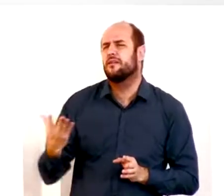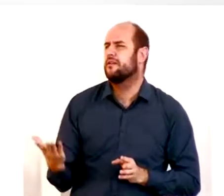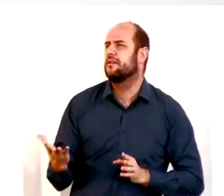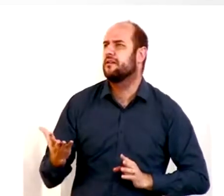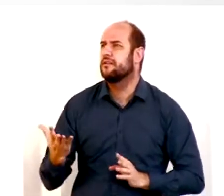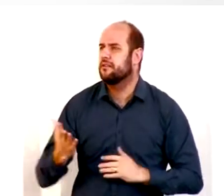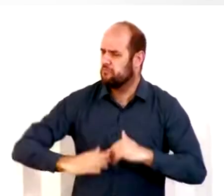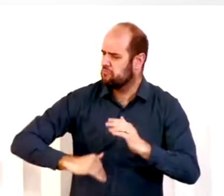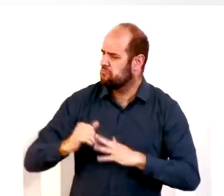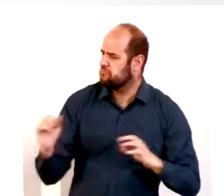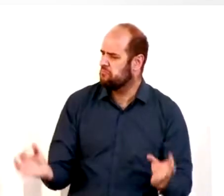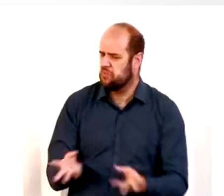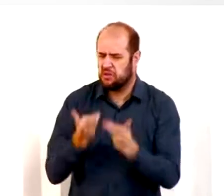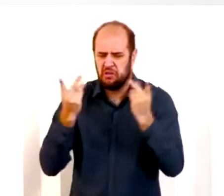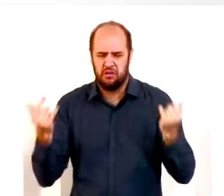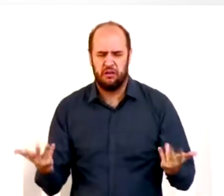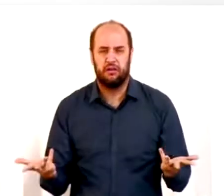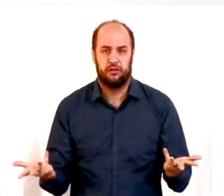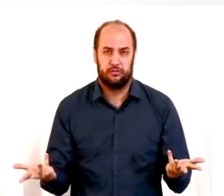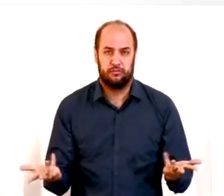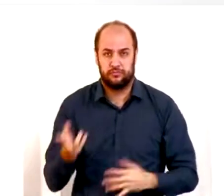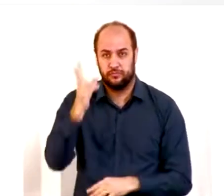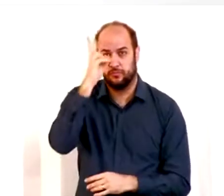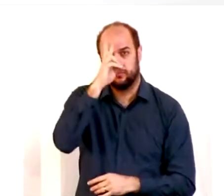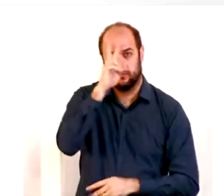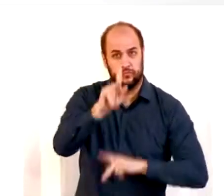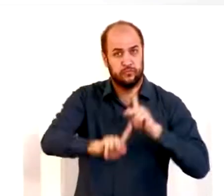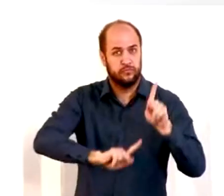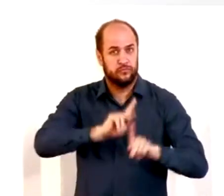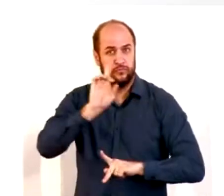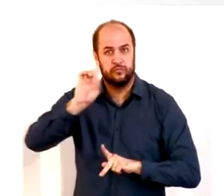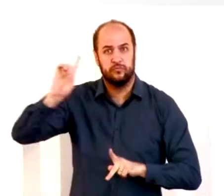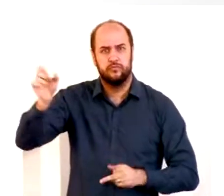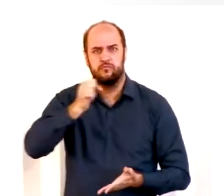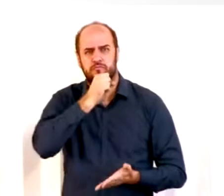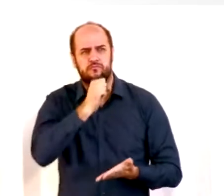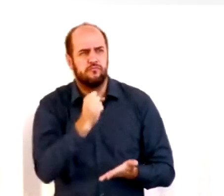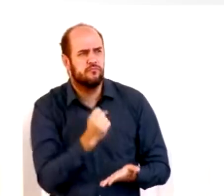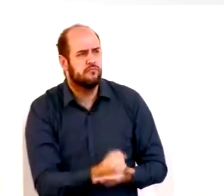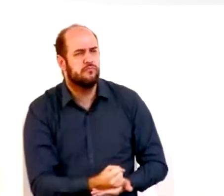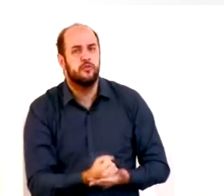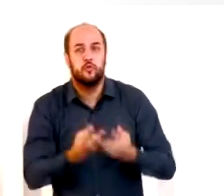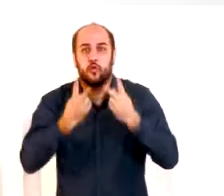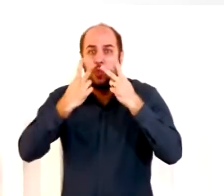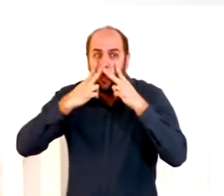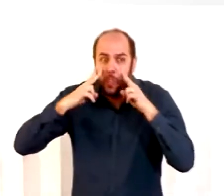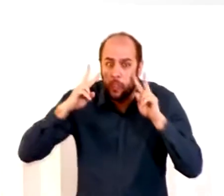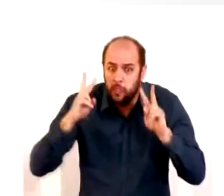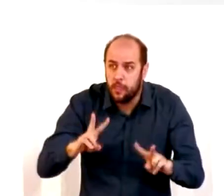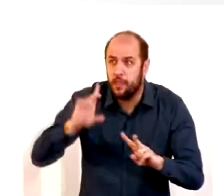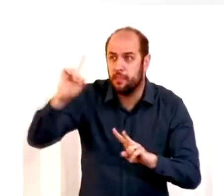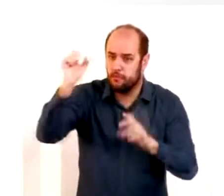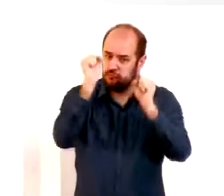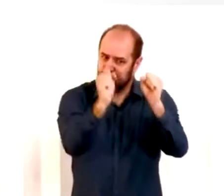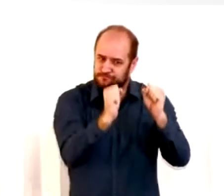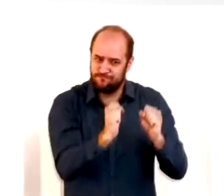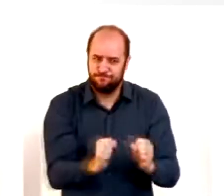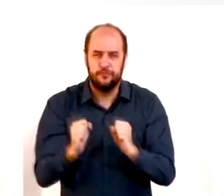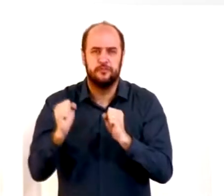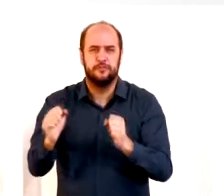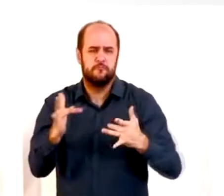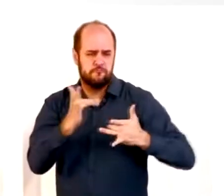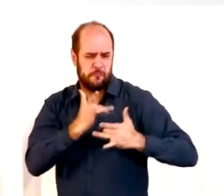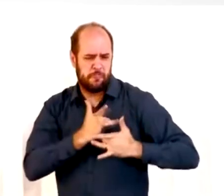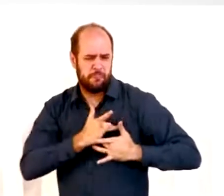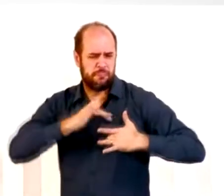de poder. Então a história do povo de Deus no Antigo Testamento é testemunhar o poder de Deus, a compaixão